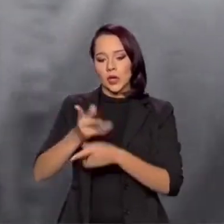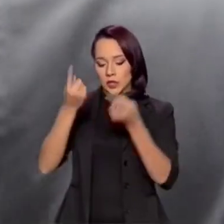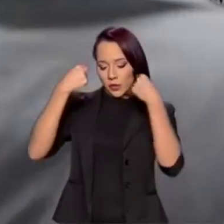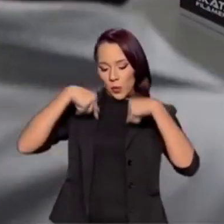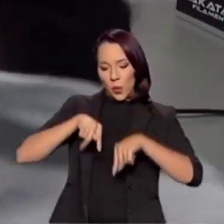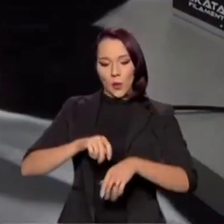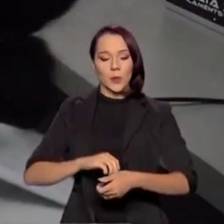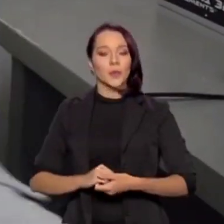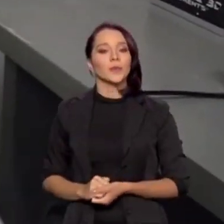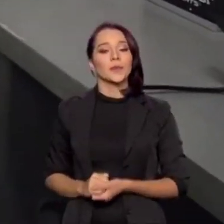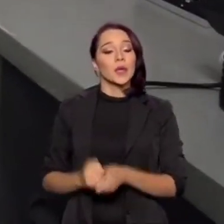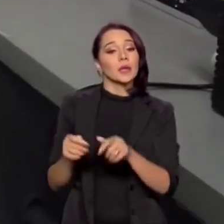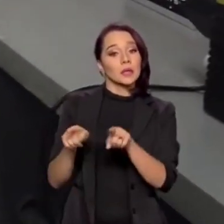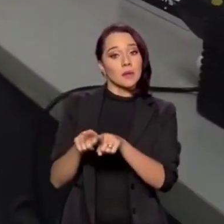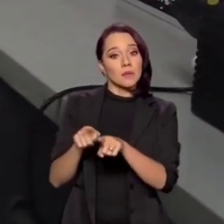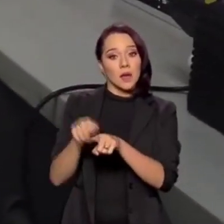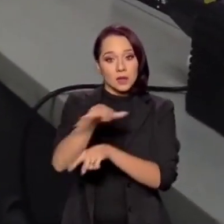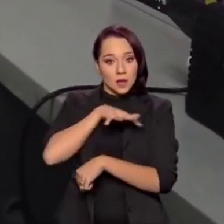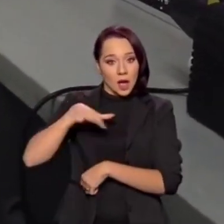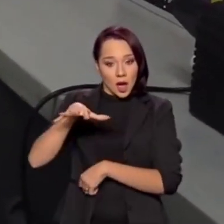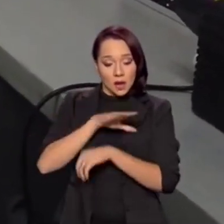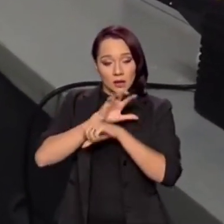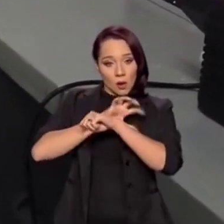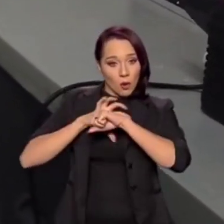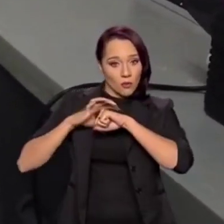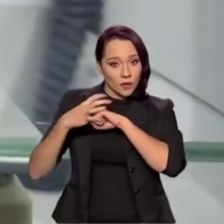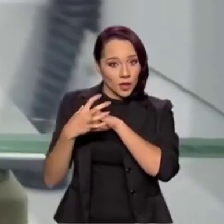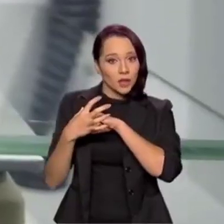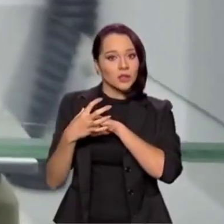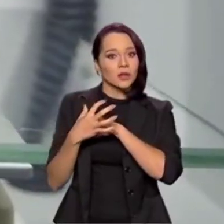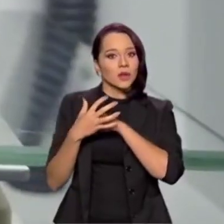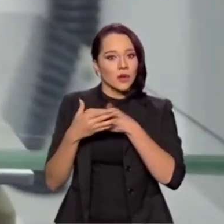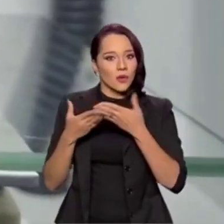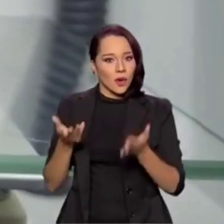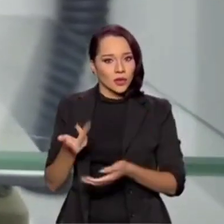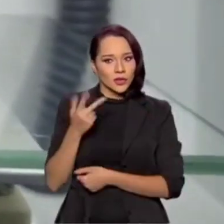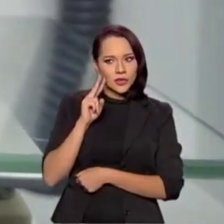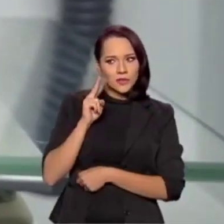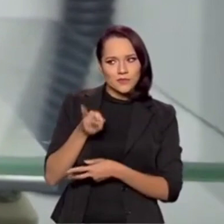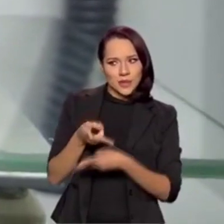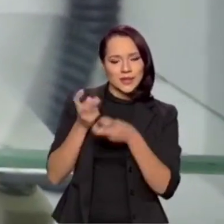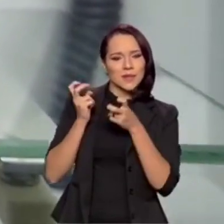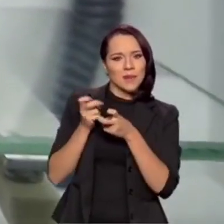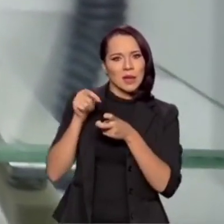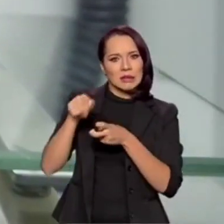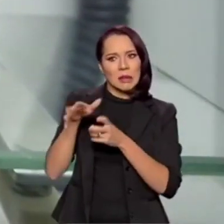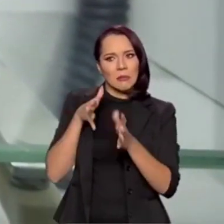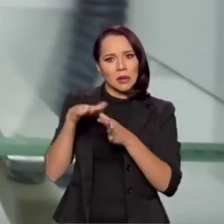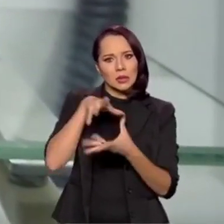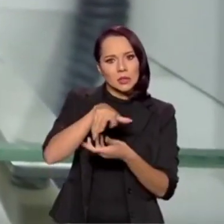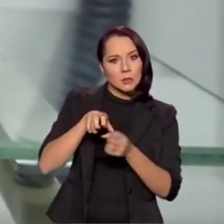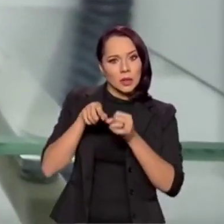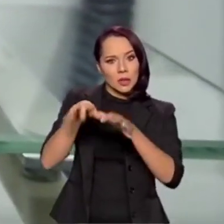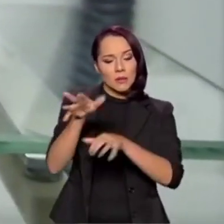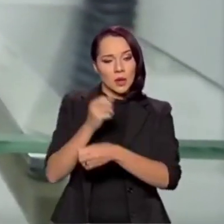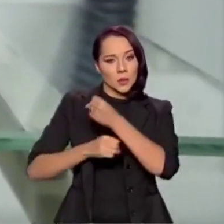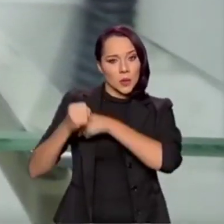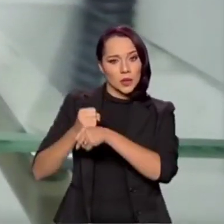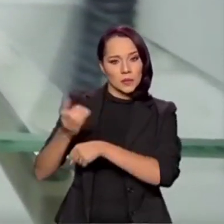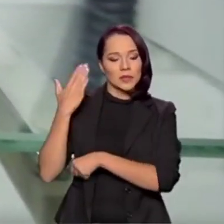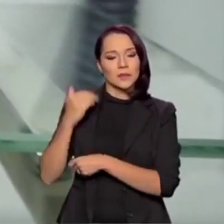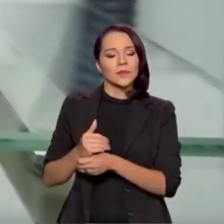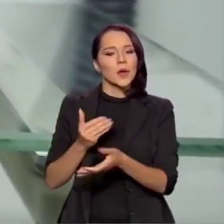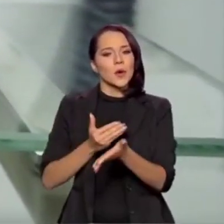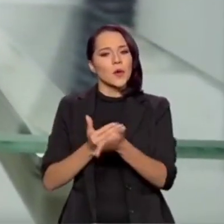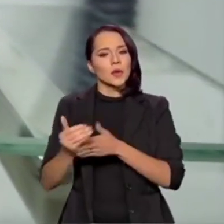fisiológica. E aí, no âmbito da Covid, né, quando a gente se viu, né, nessa pandemia no ano passado,